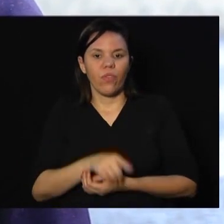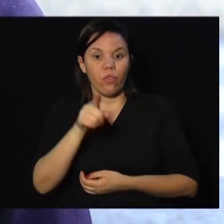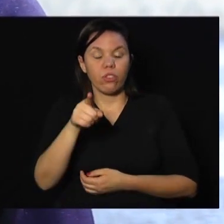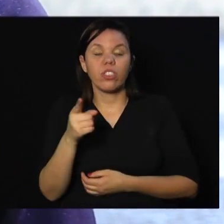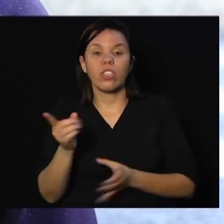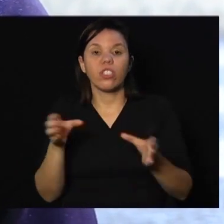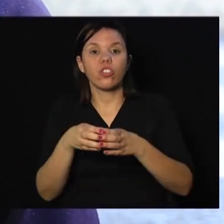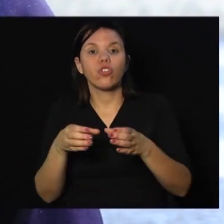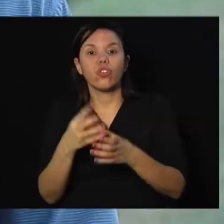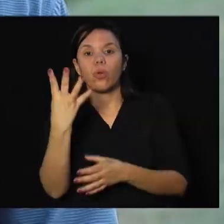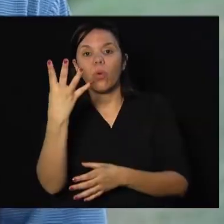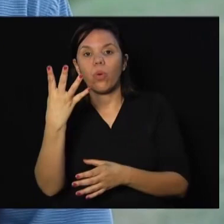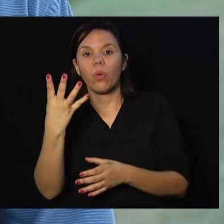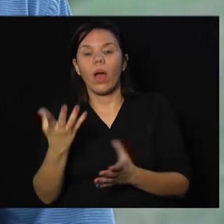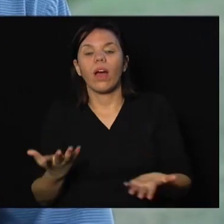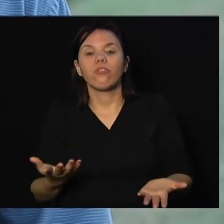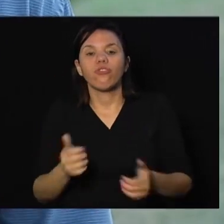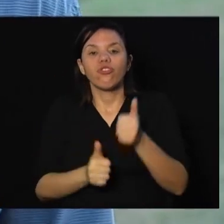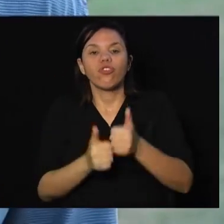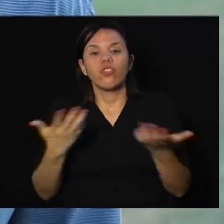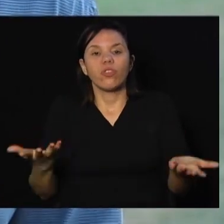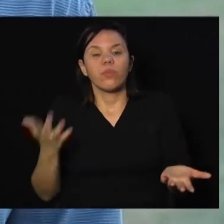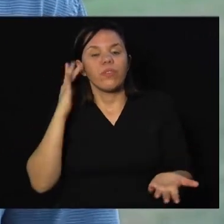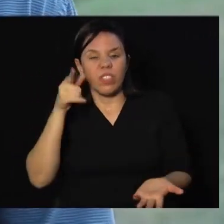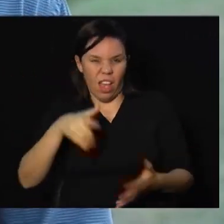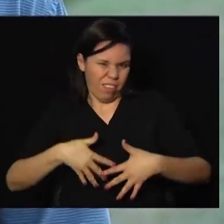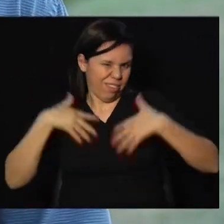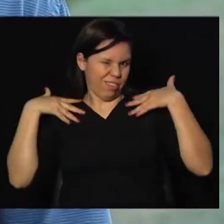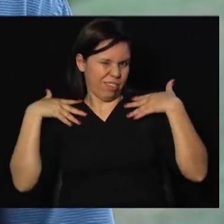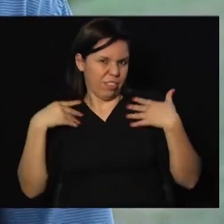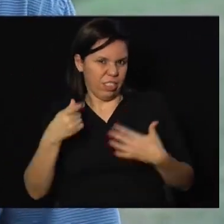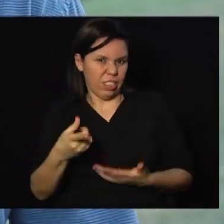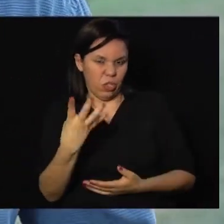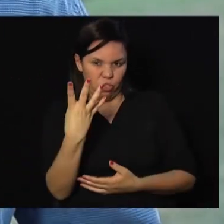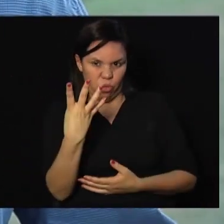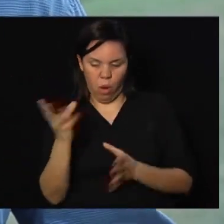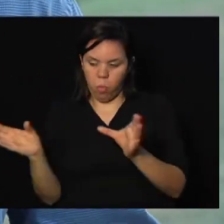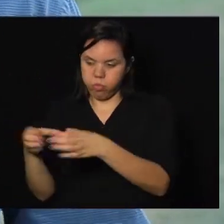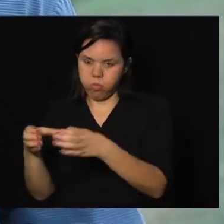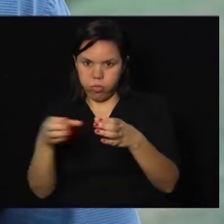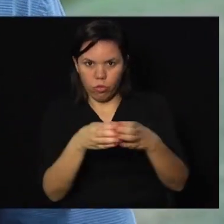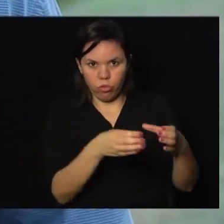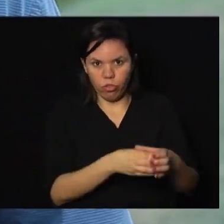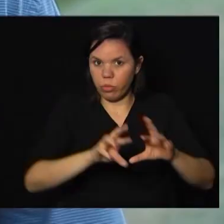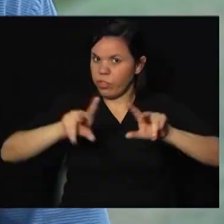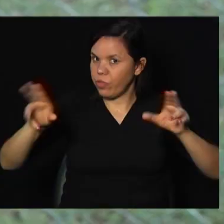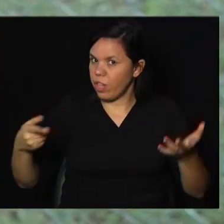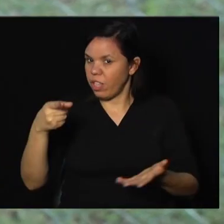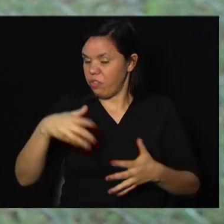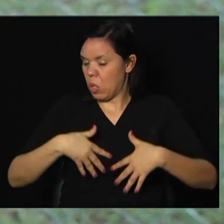times, isso te orgulha? E aí, Oscar, na sua carreira, apenas 4 clubes, isso te orgulha? Hoje em dia é raro,